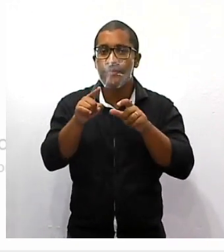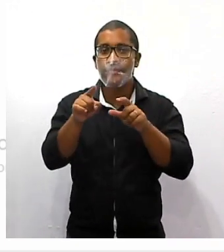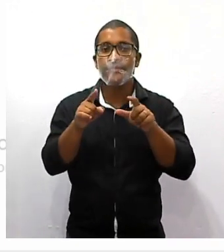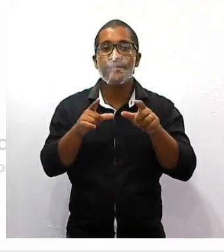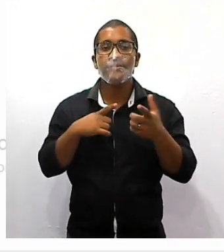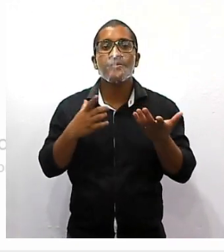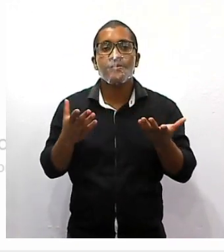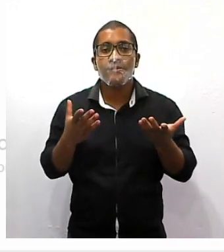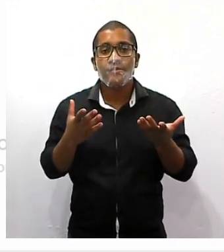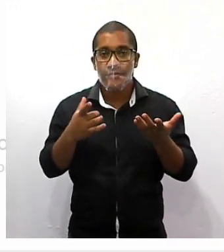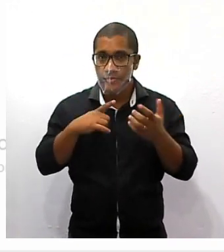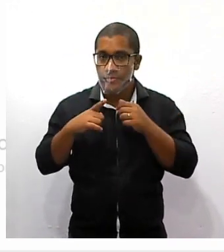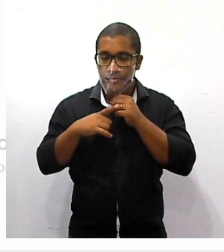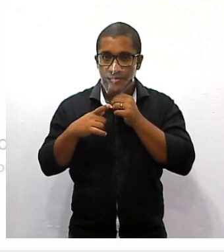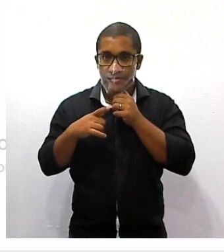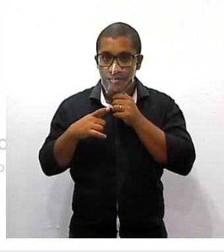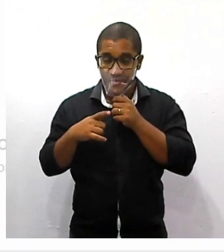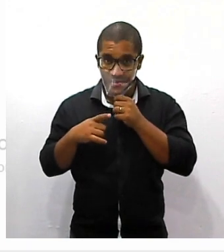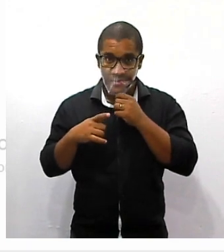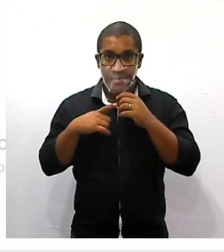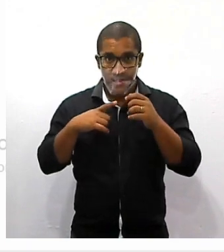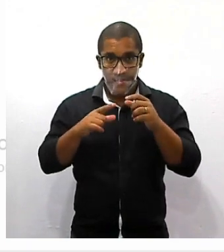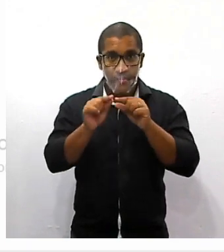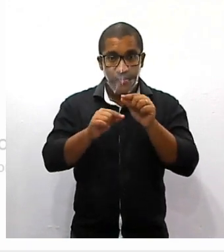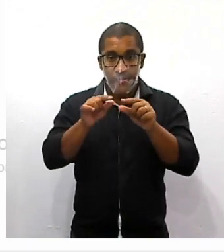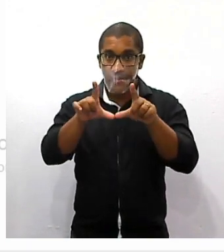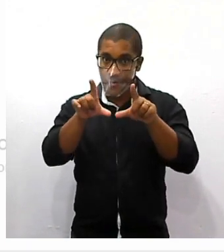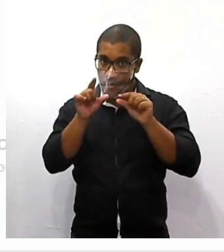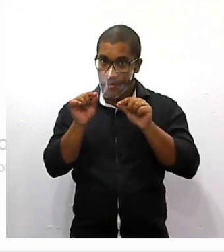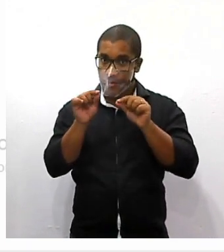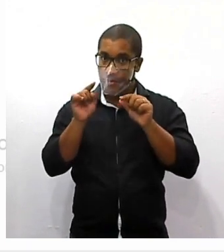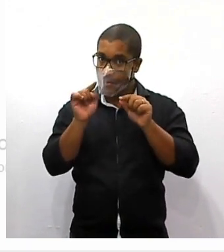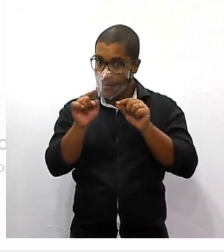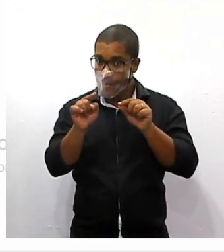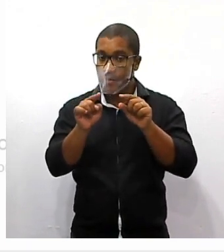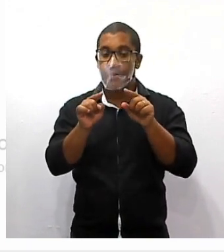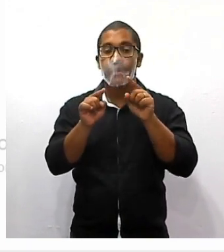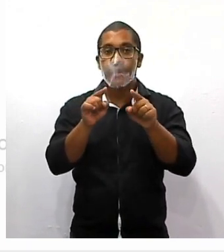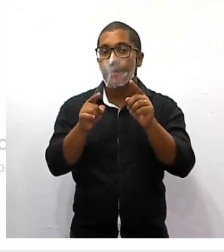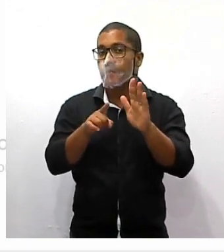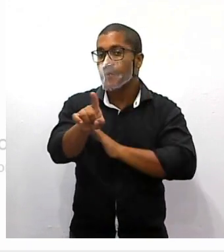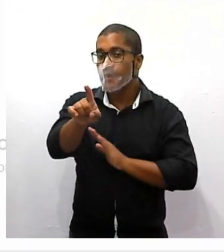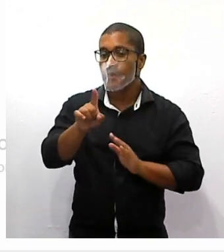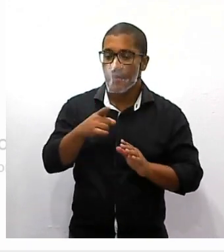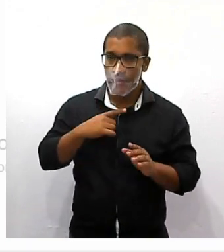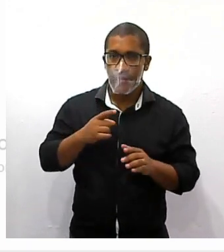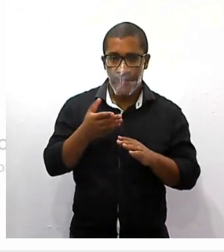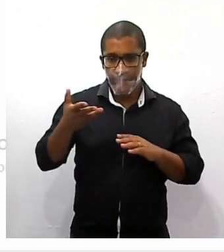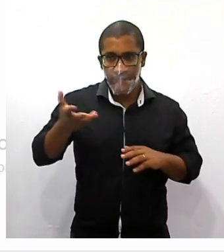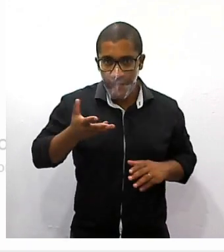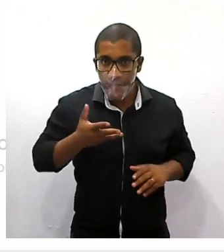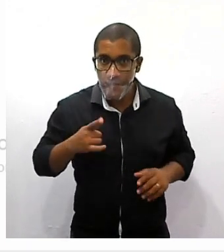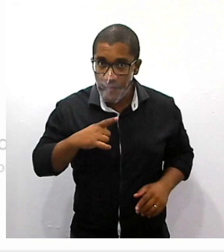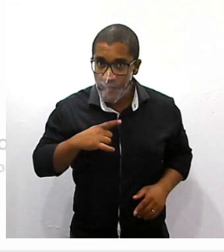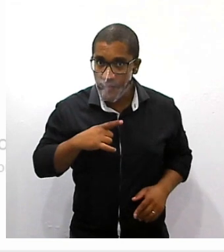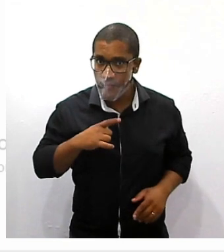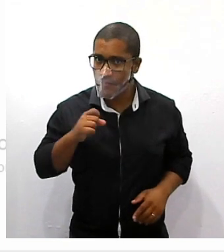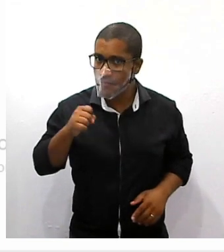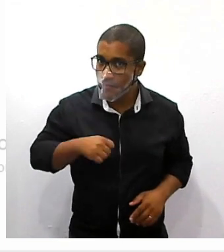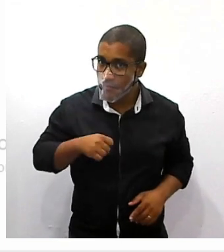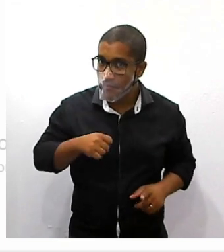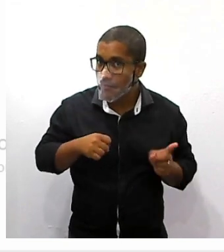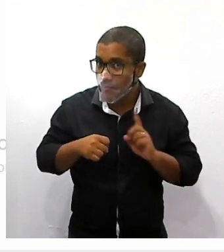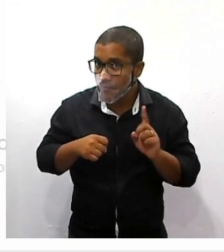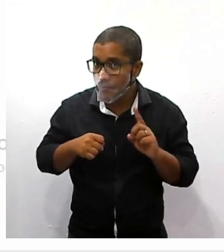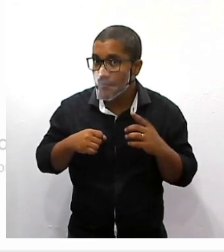manhã você tem a seguinte situação: você escolhe um ponto e vai perguntar a esse ponto se ele tem velocidade. Lembre que a resposta pode ser sim,